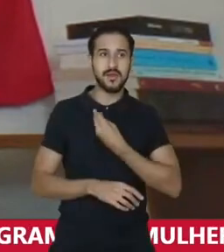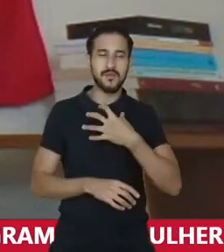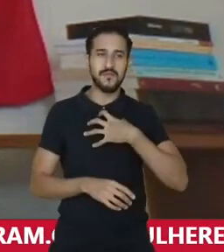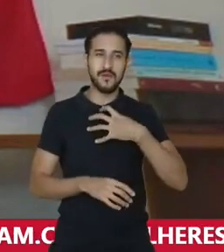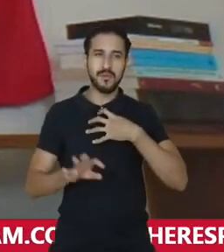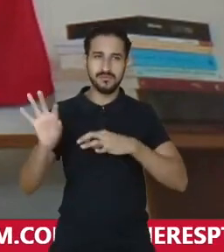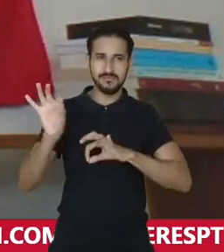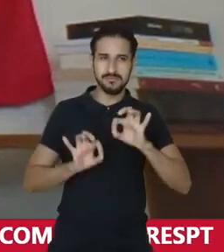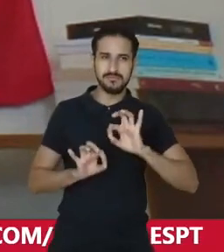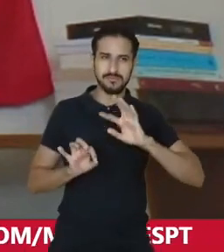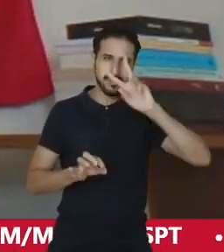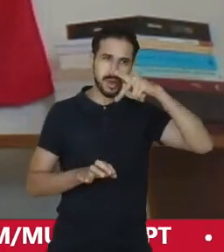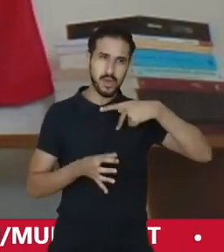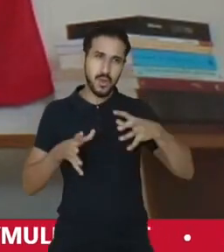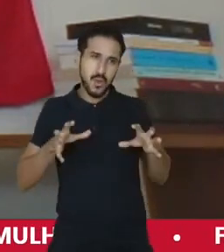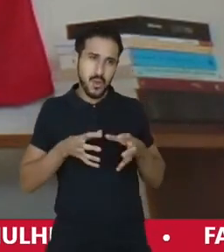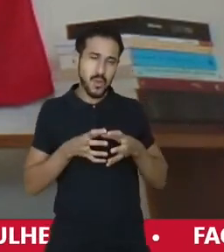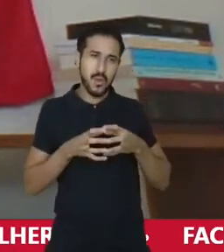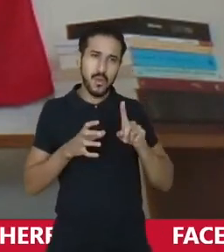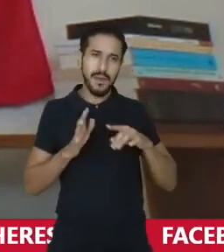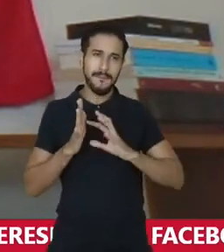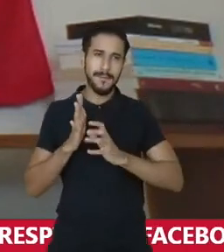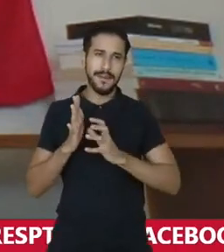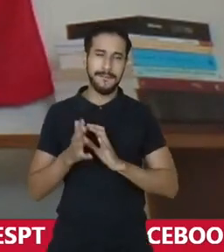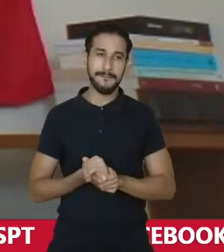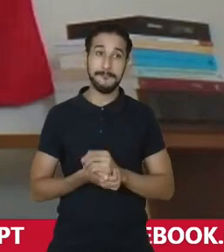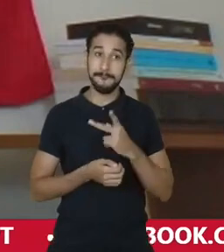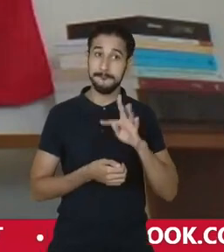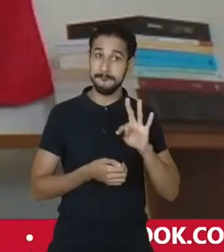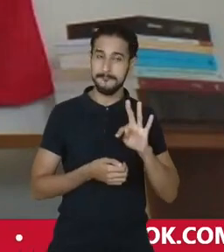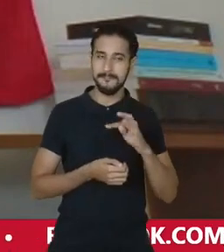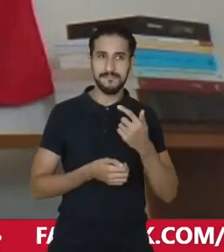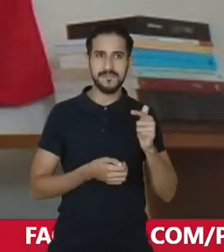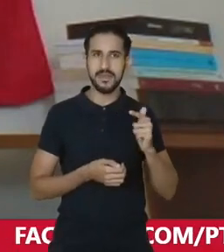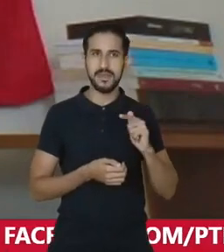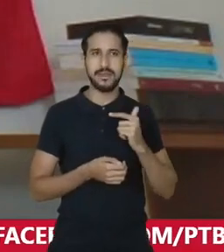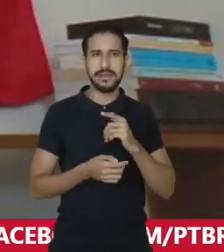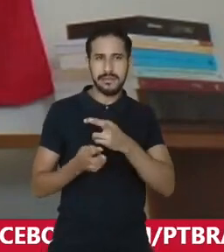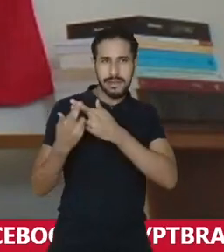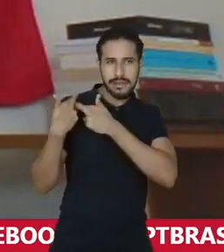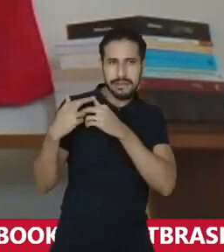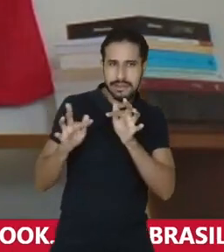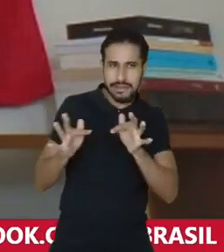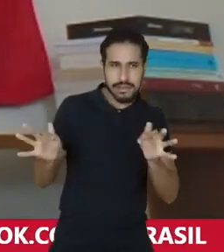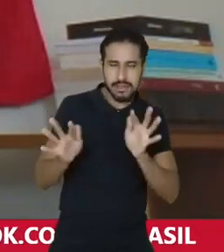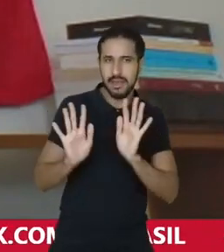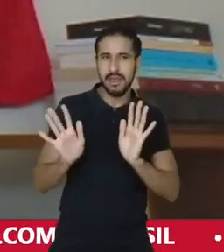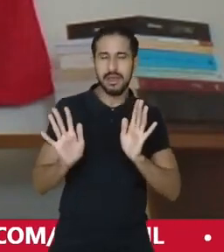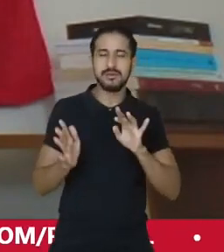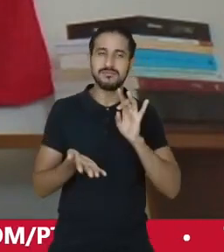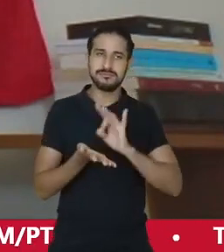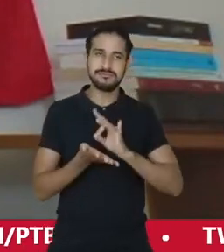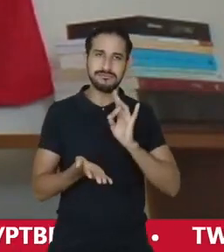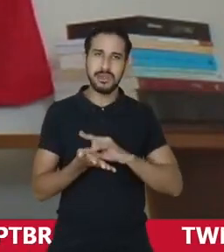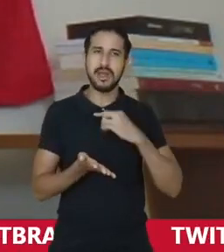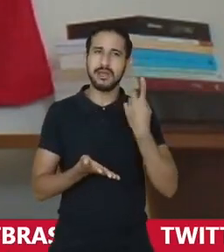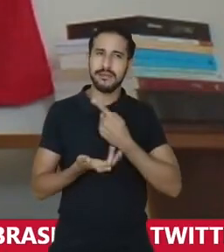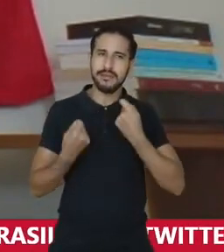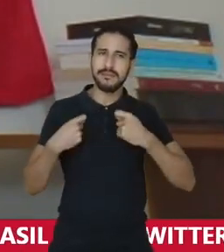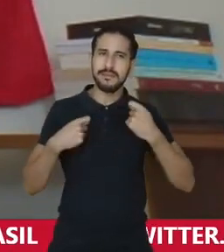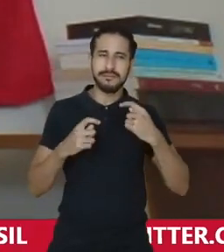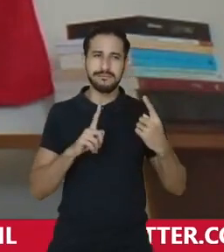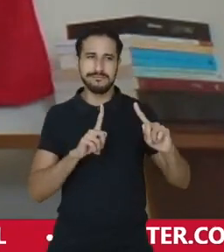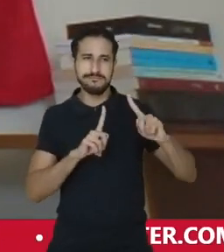nos organizarmos coletivamente como partido. O PT não tem uma tarefa pequena. Então, de fato, a gente precisa